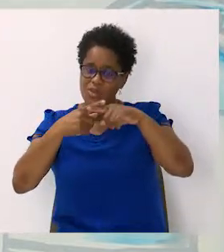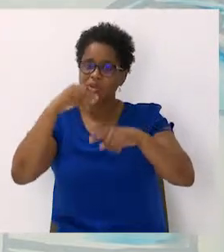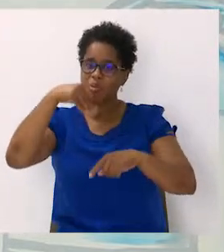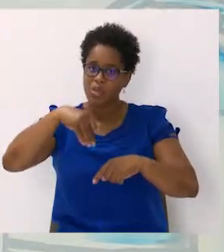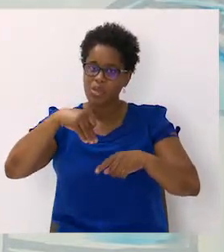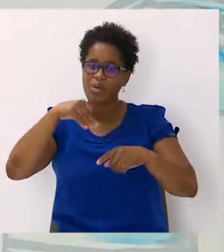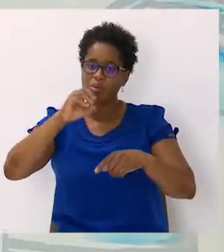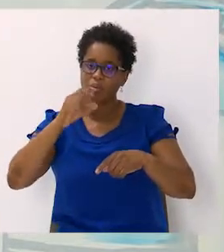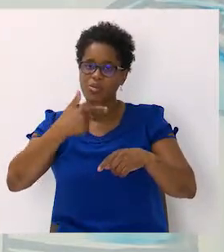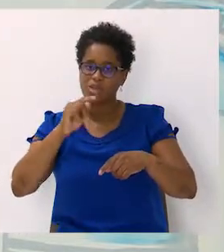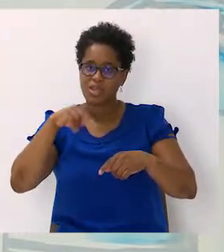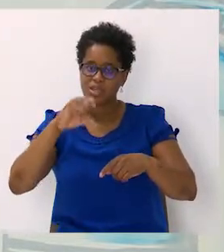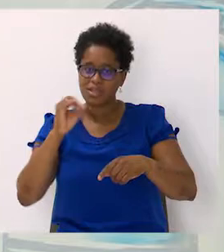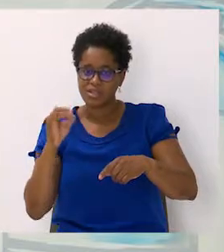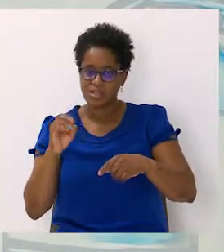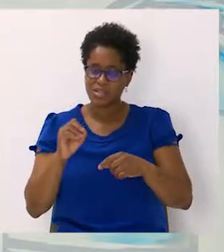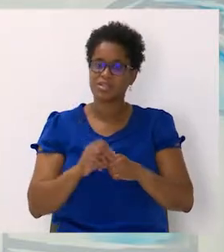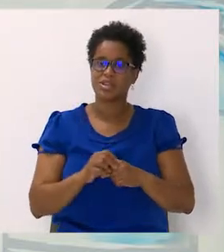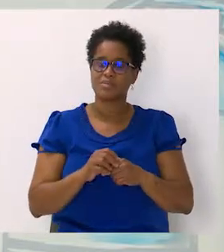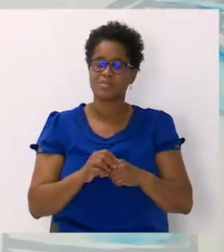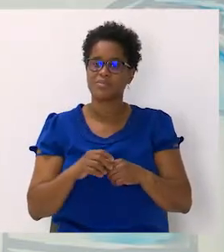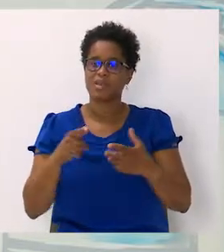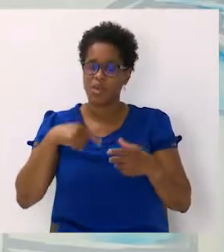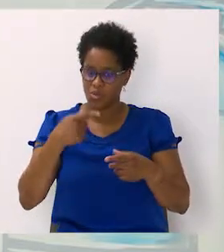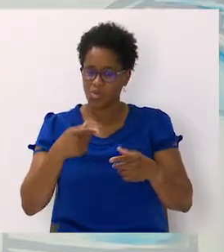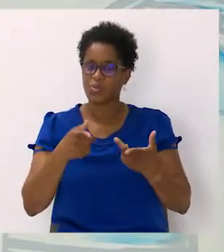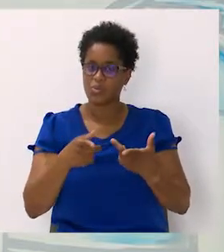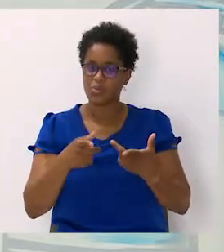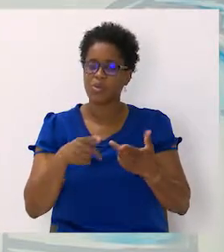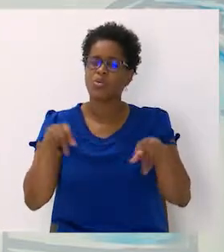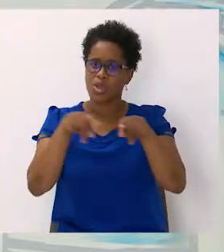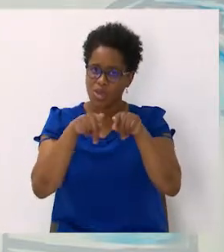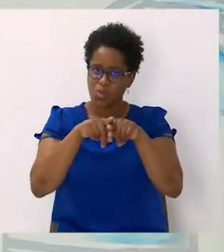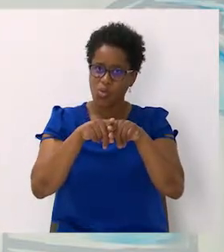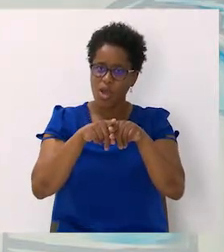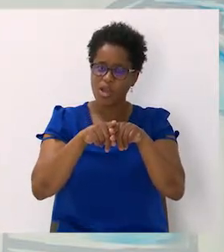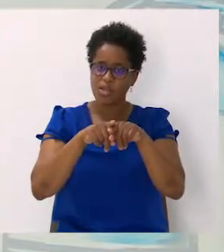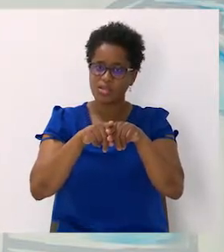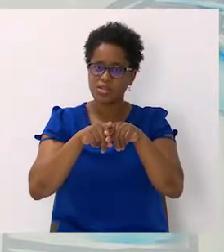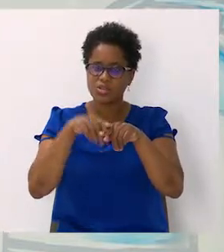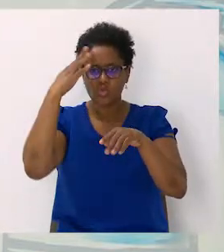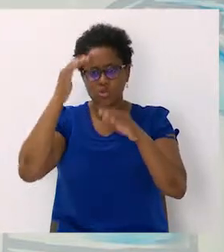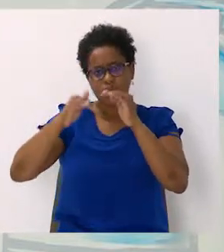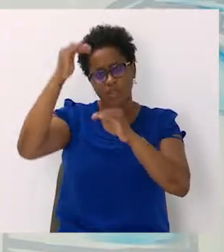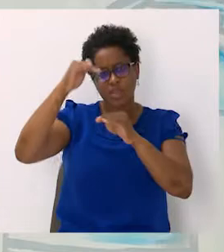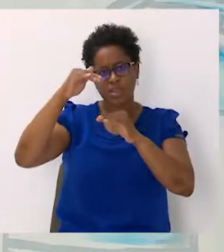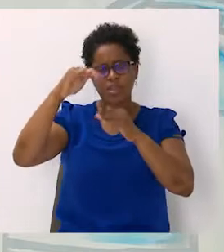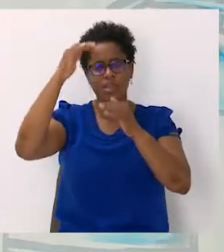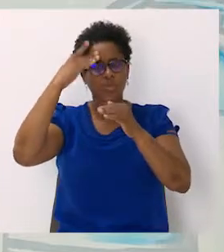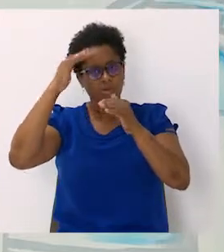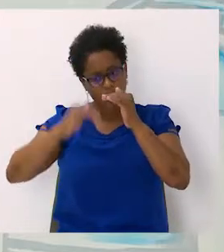Multiplicação de potência, a outra propriedade. Multiplicação de potência com mesmos expoentes e